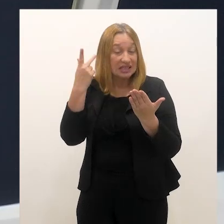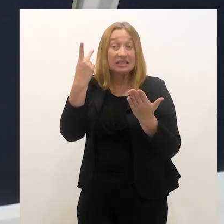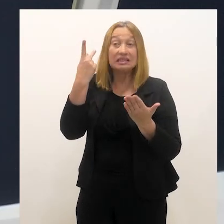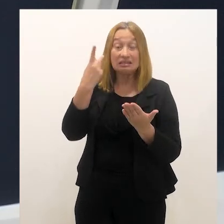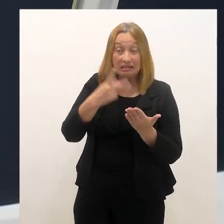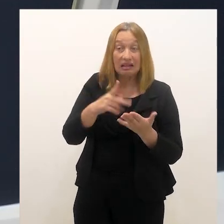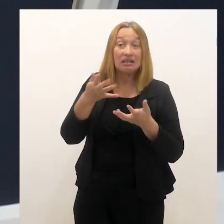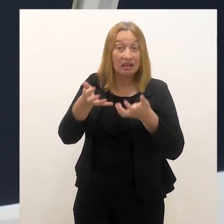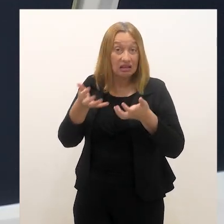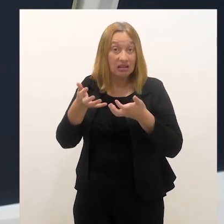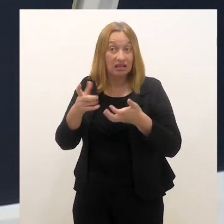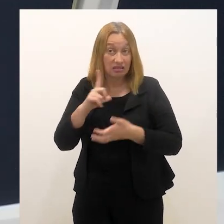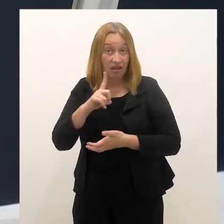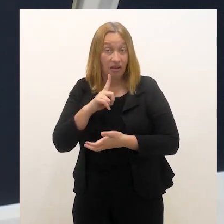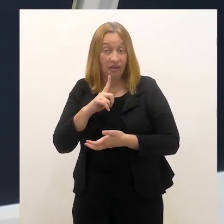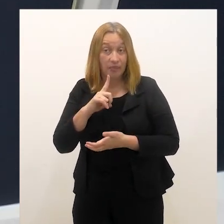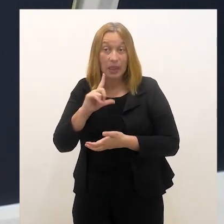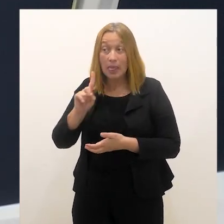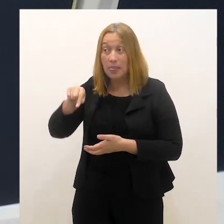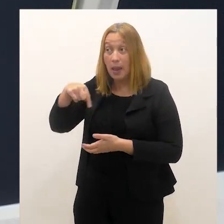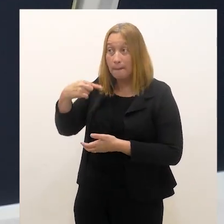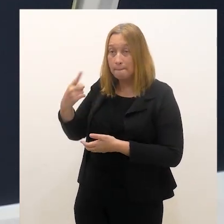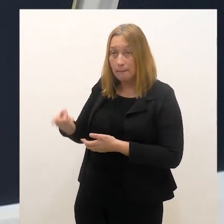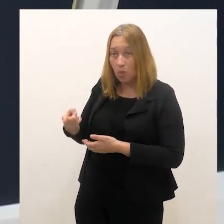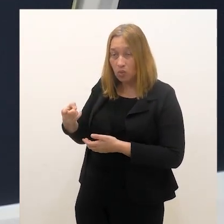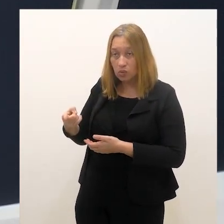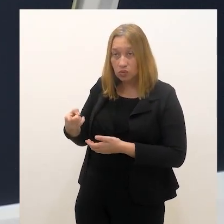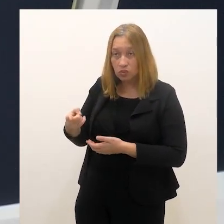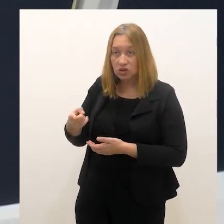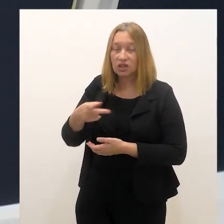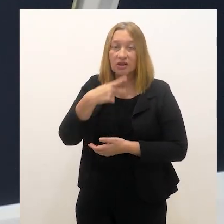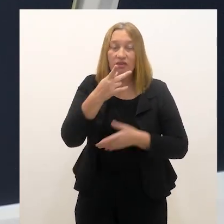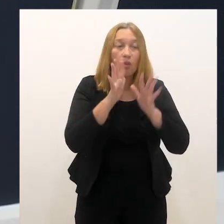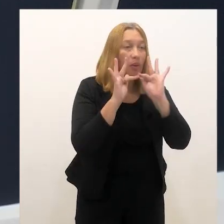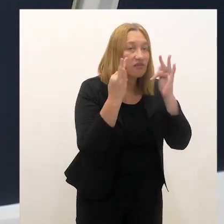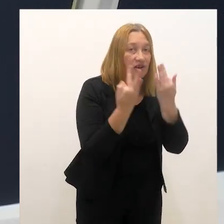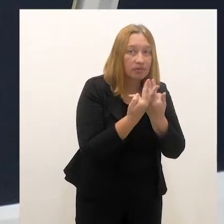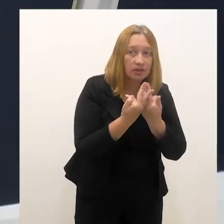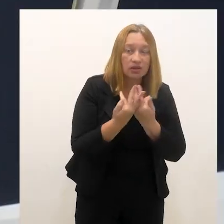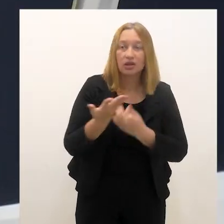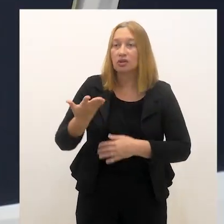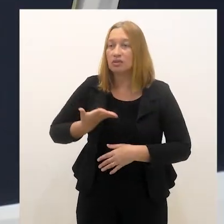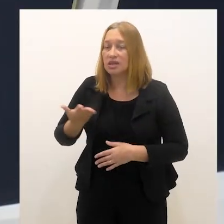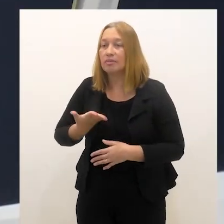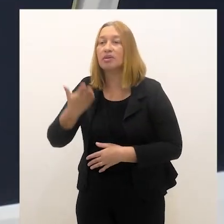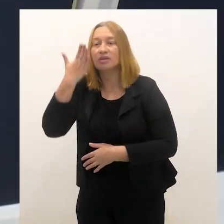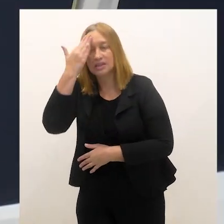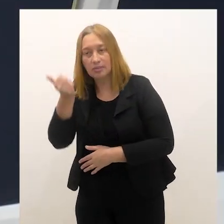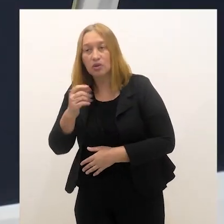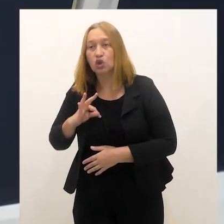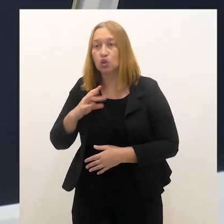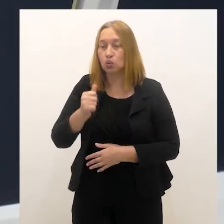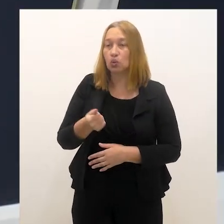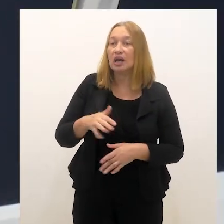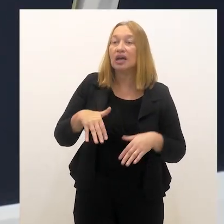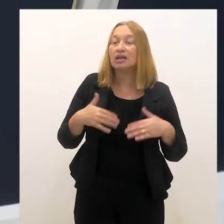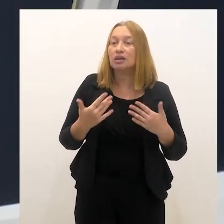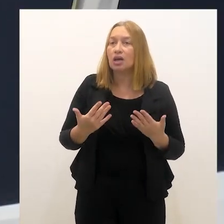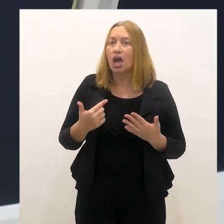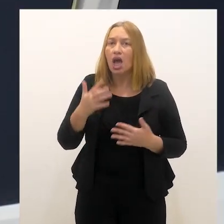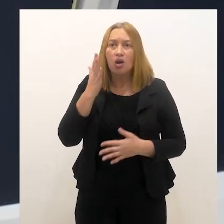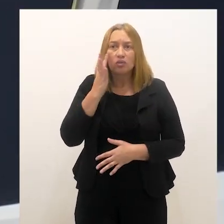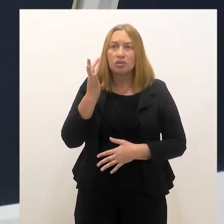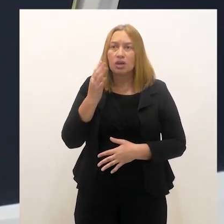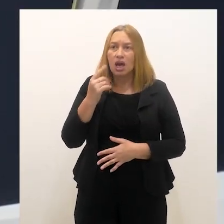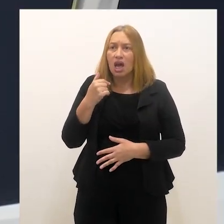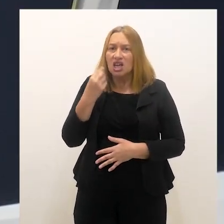que ele quis ter, depois que ele contou pra família, depois que os amigos souberam e tudo mais.